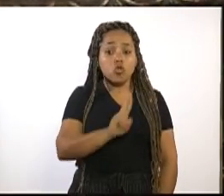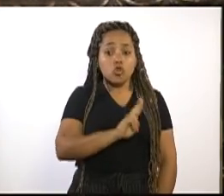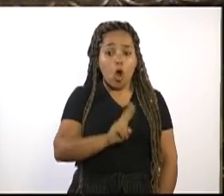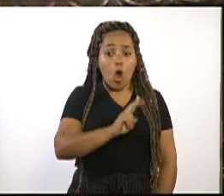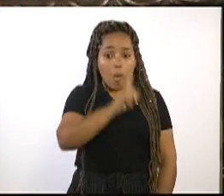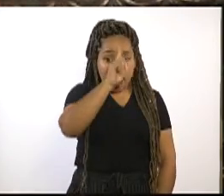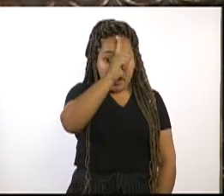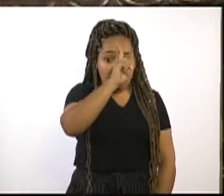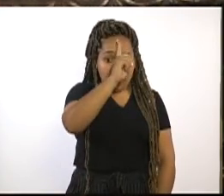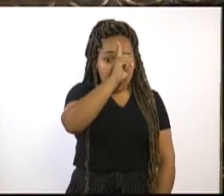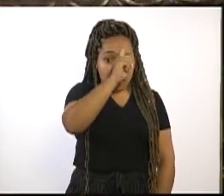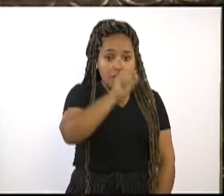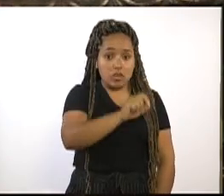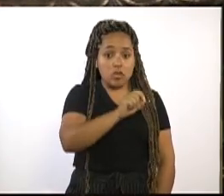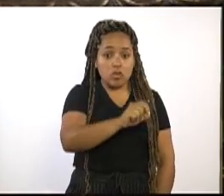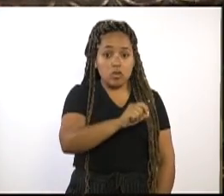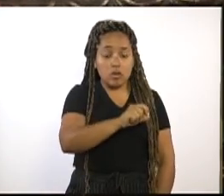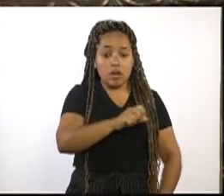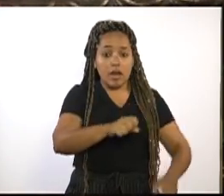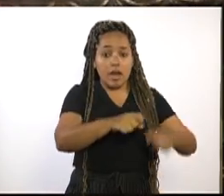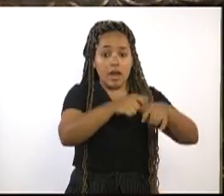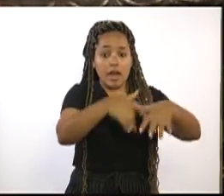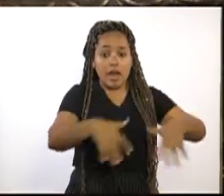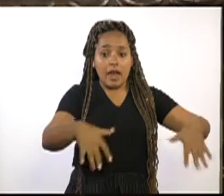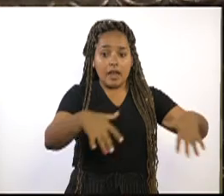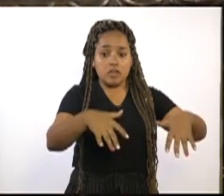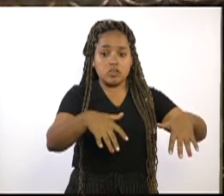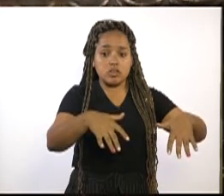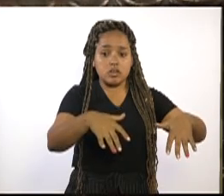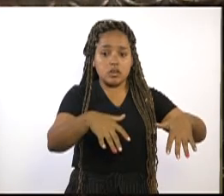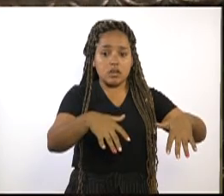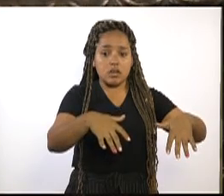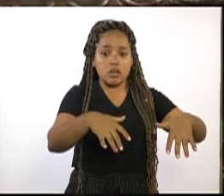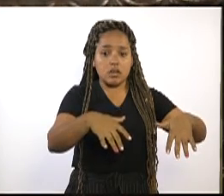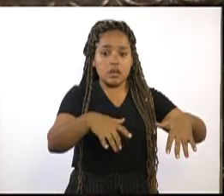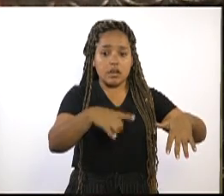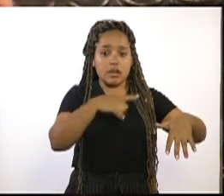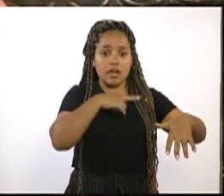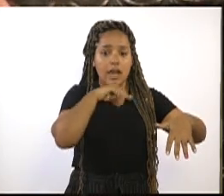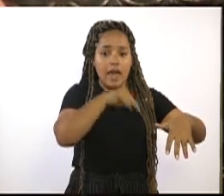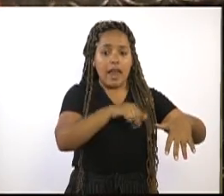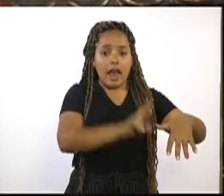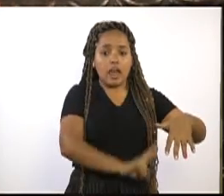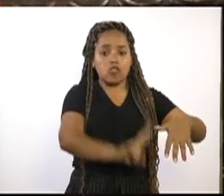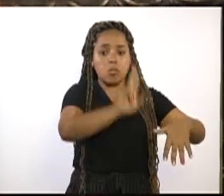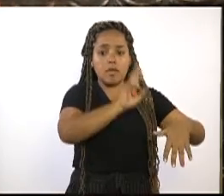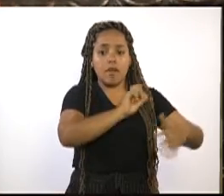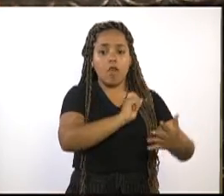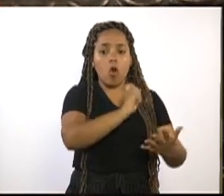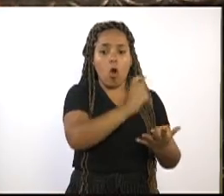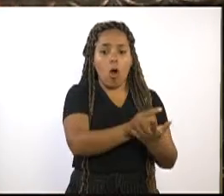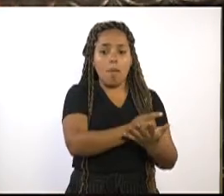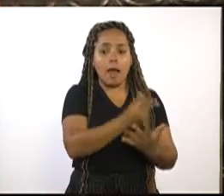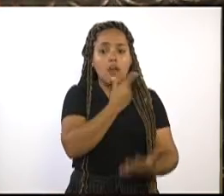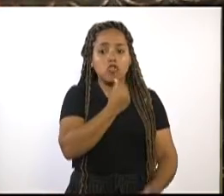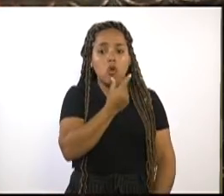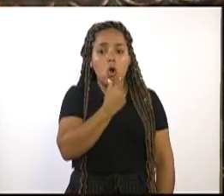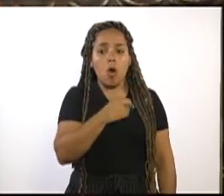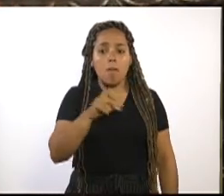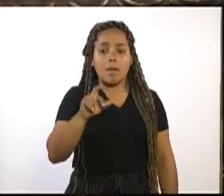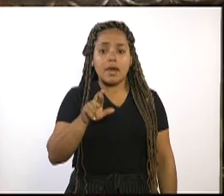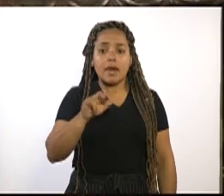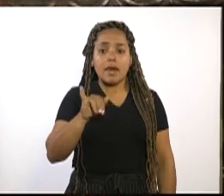da refinaria de Manguinhos, aquela que foi comprada por Ricardo Magro,